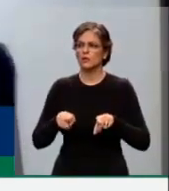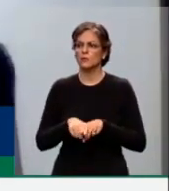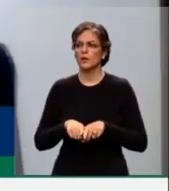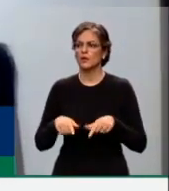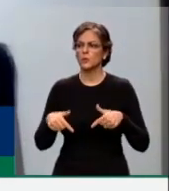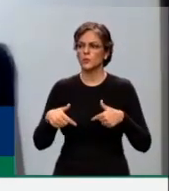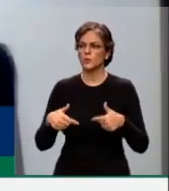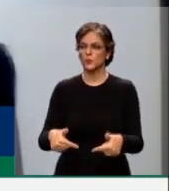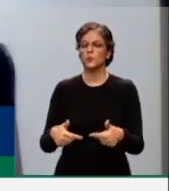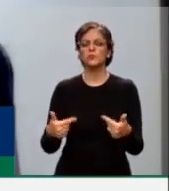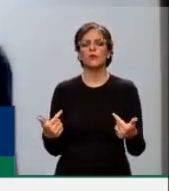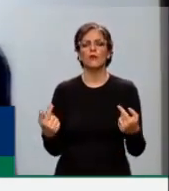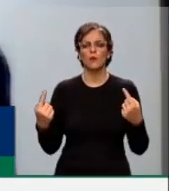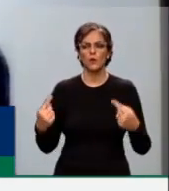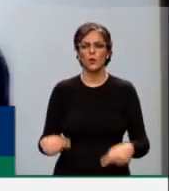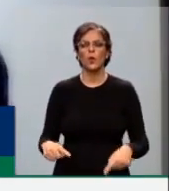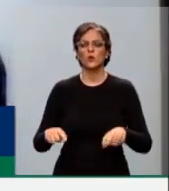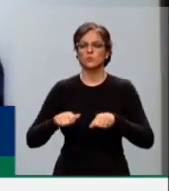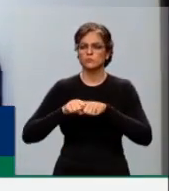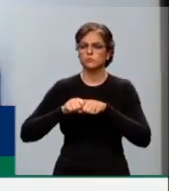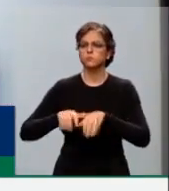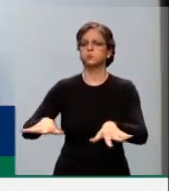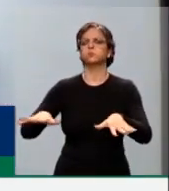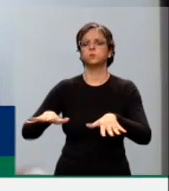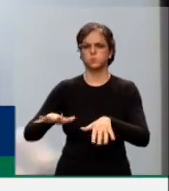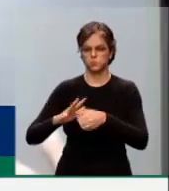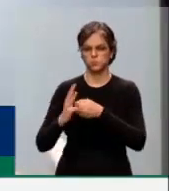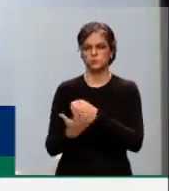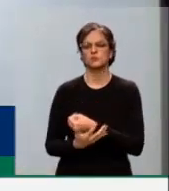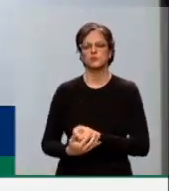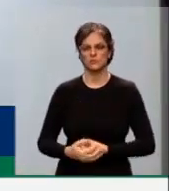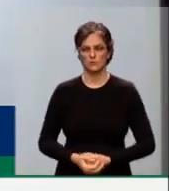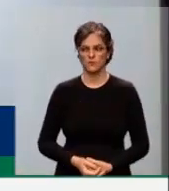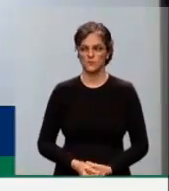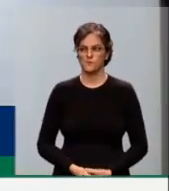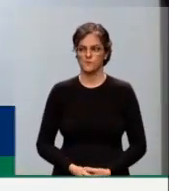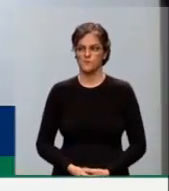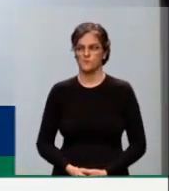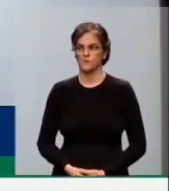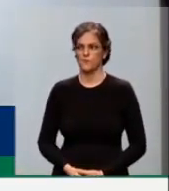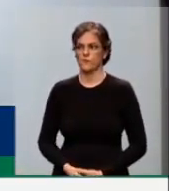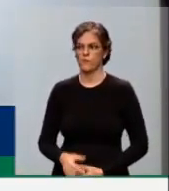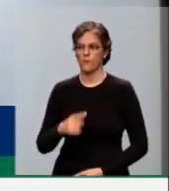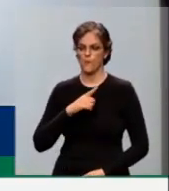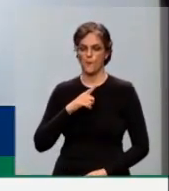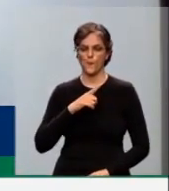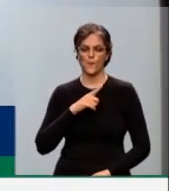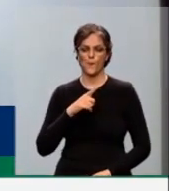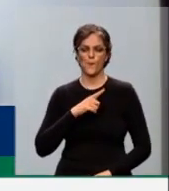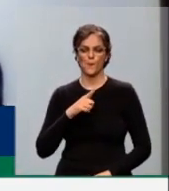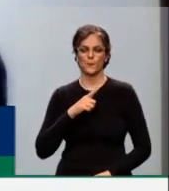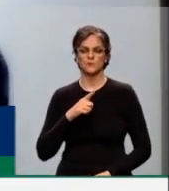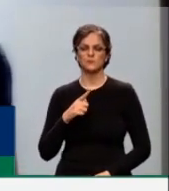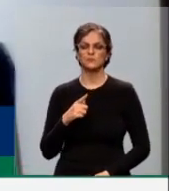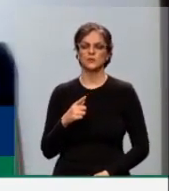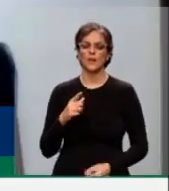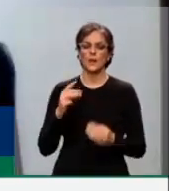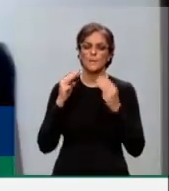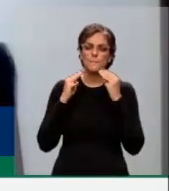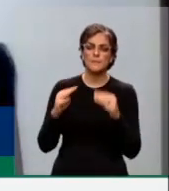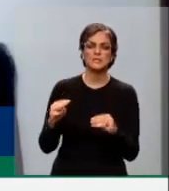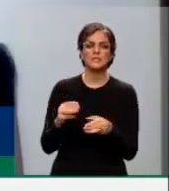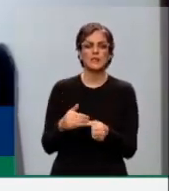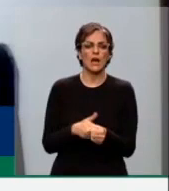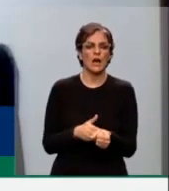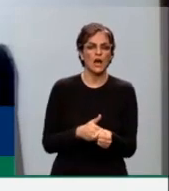também no combate à disseminação da doença. Houveram mensagens anônimas deixadas próximas a residências, isso foi